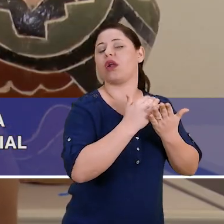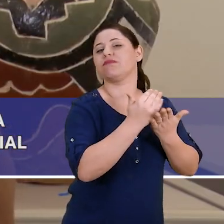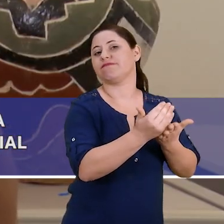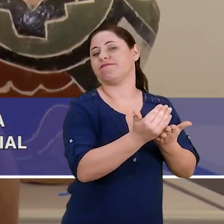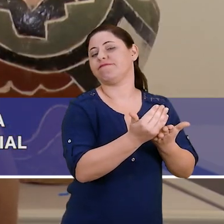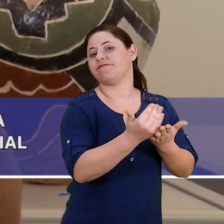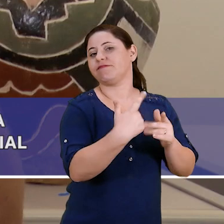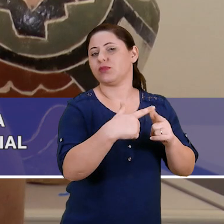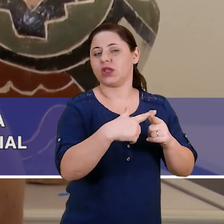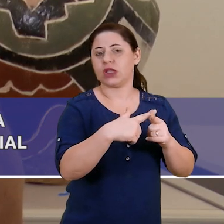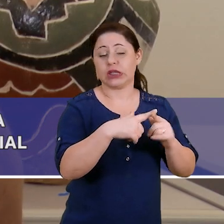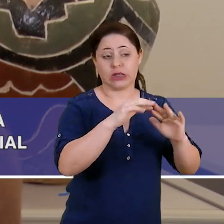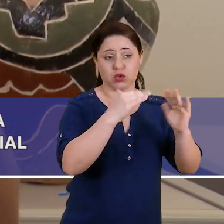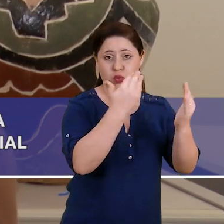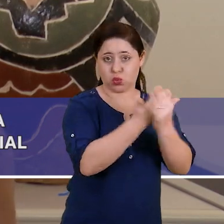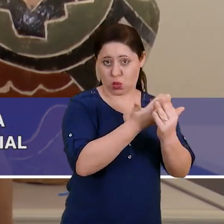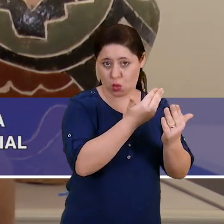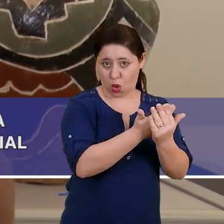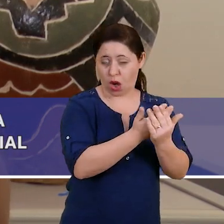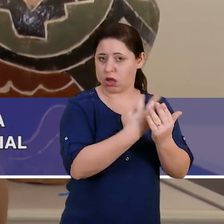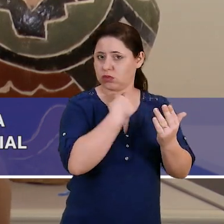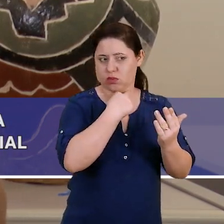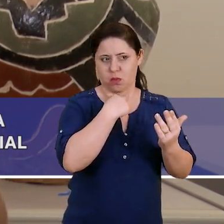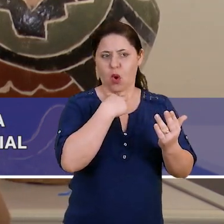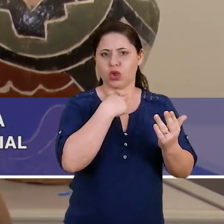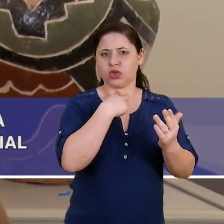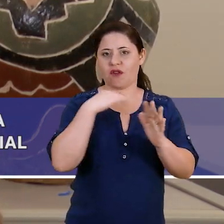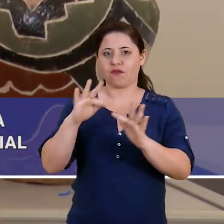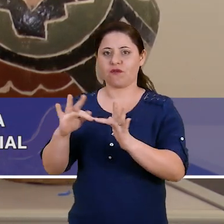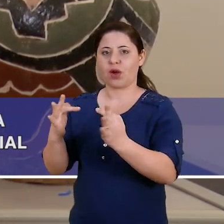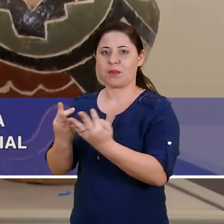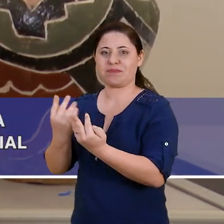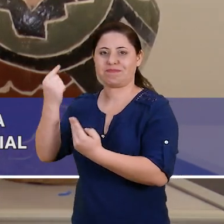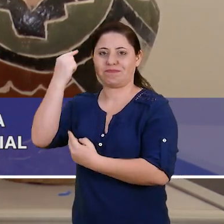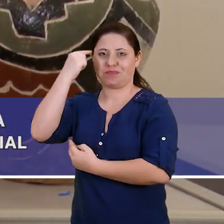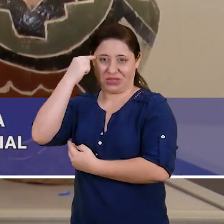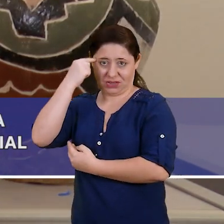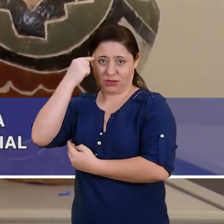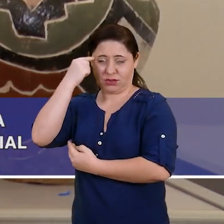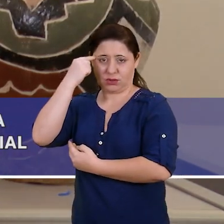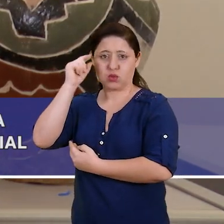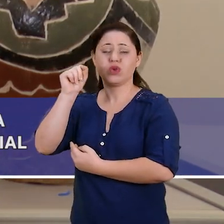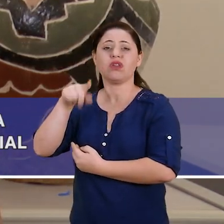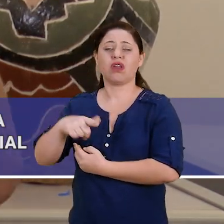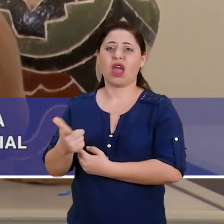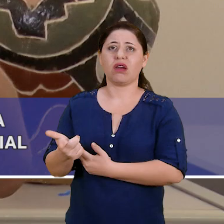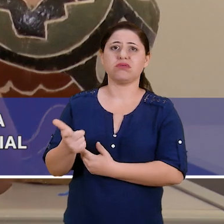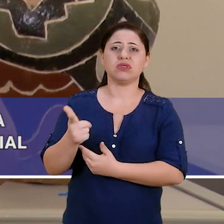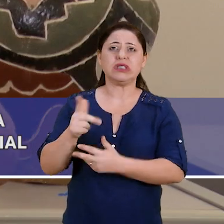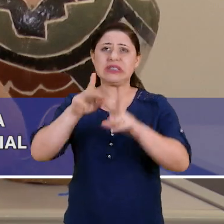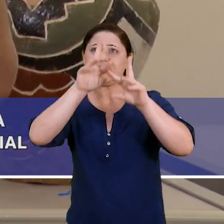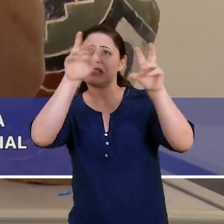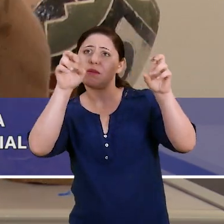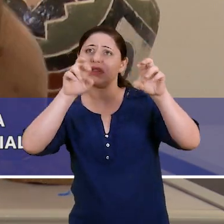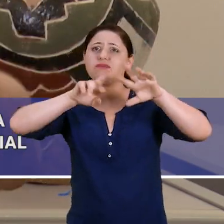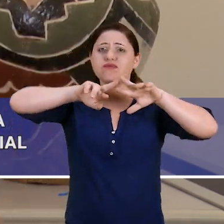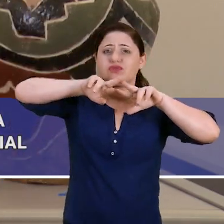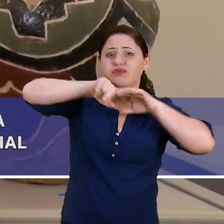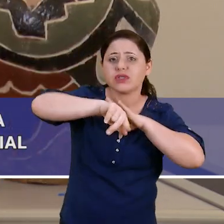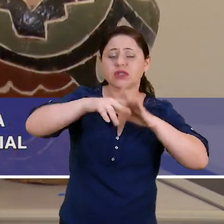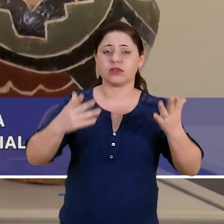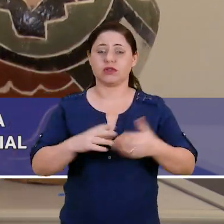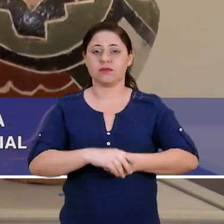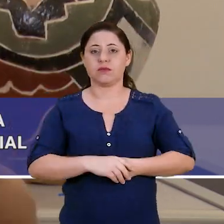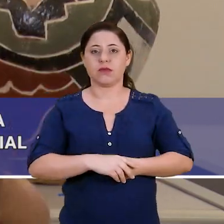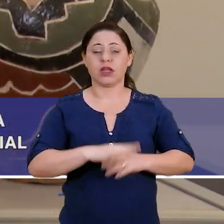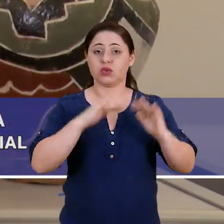educação que a escola dá. Porque a escola não pode reproduzir o que determinada família pensa sobre isso,